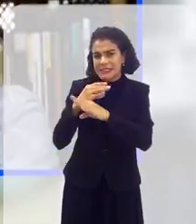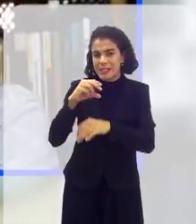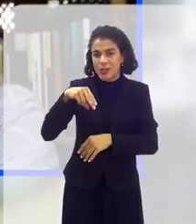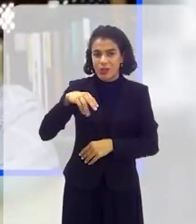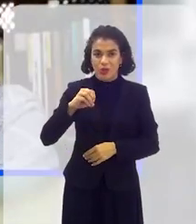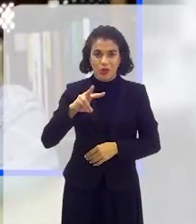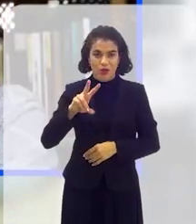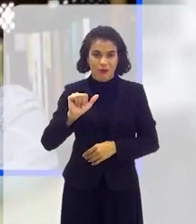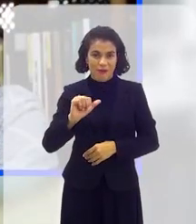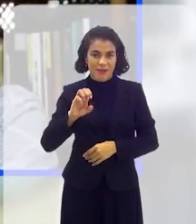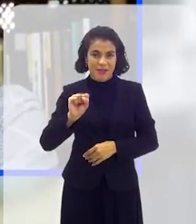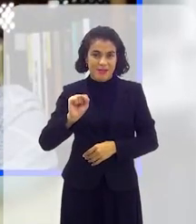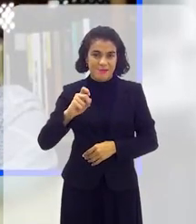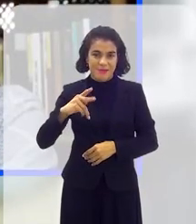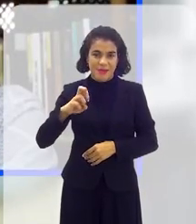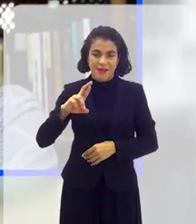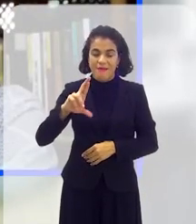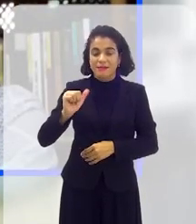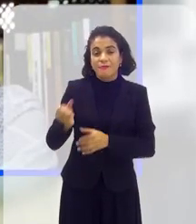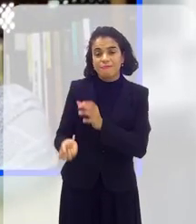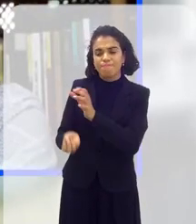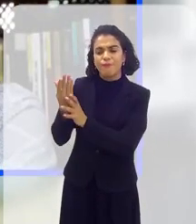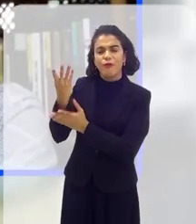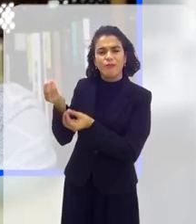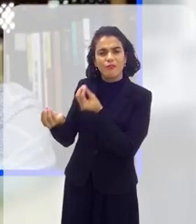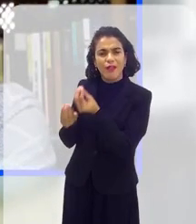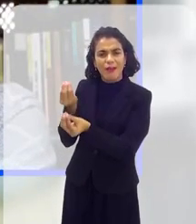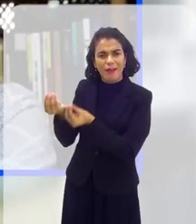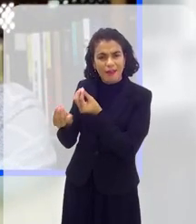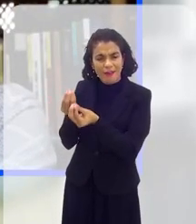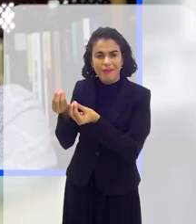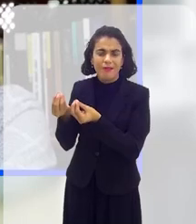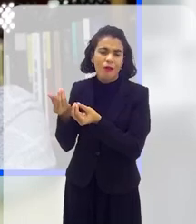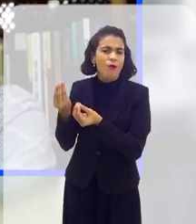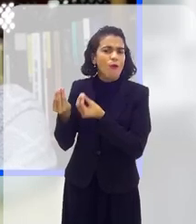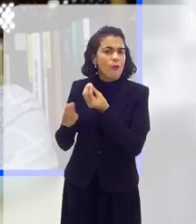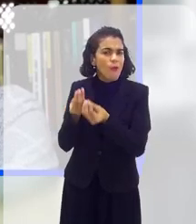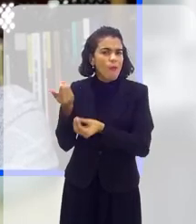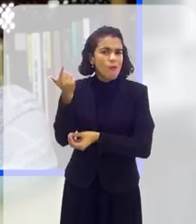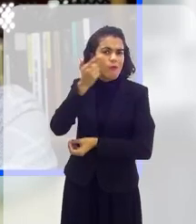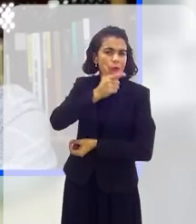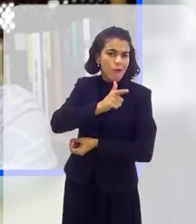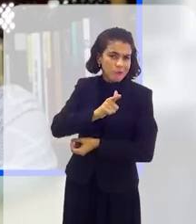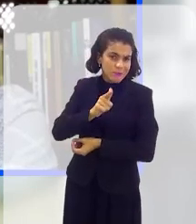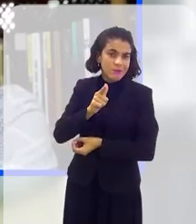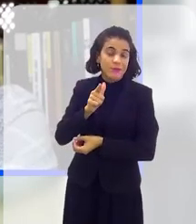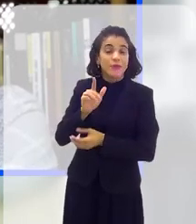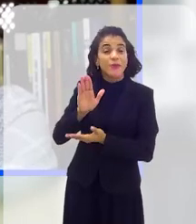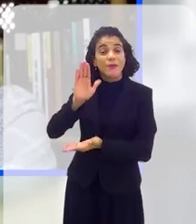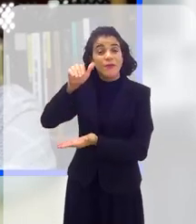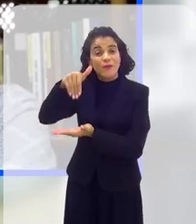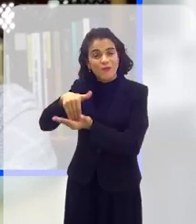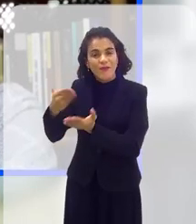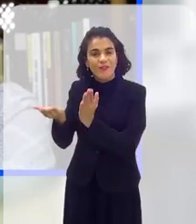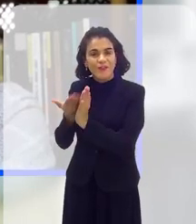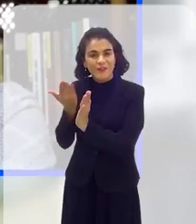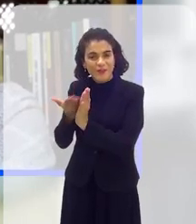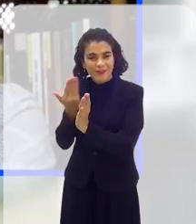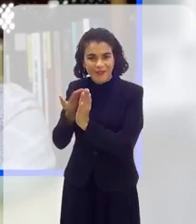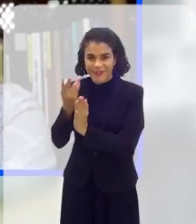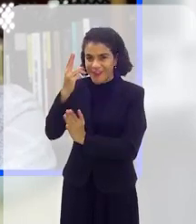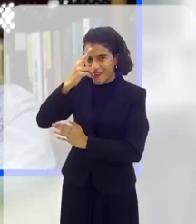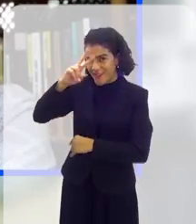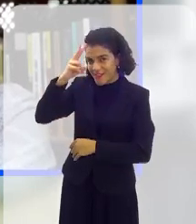Esperança foi fundada, como ela foi criada, para isso chegar lá no, chegar no final da história e